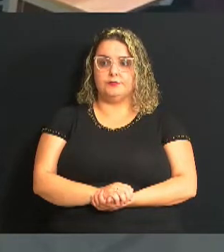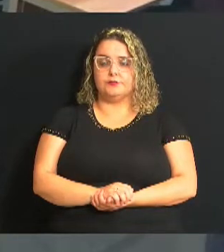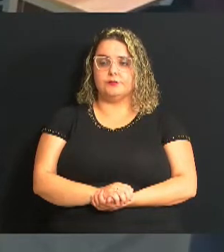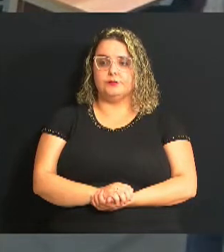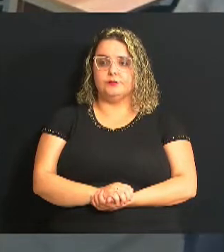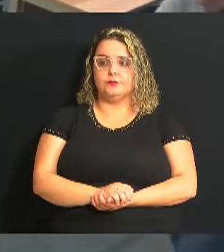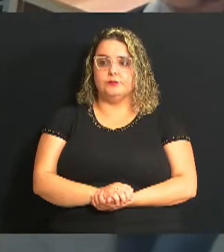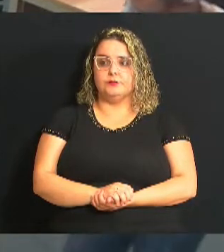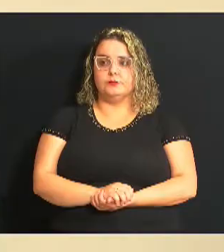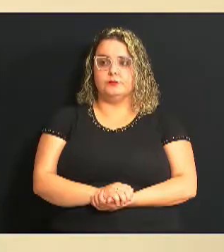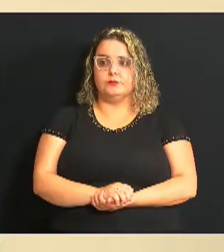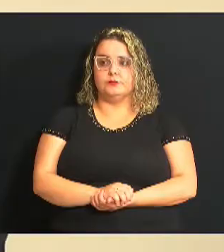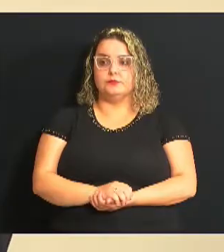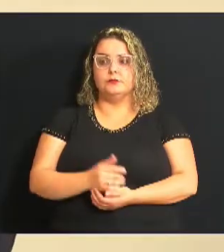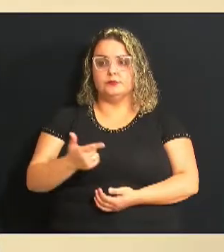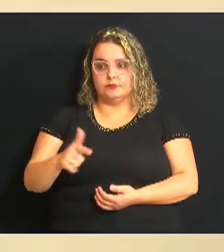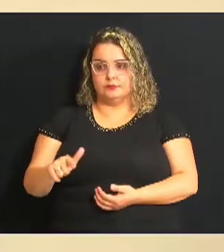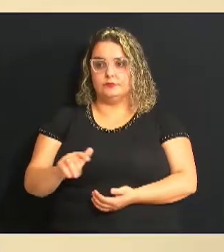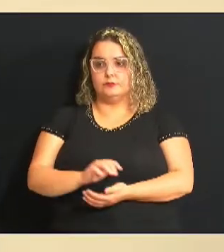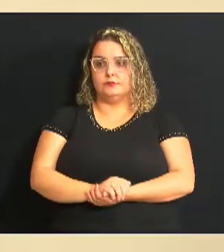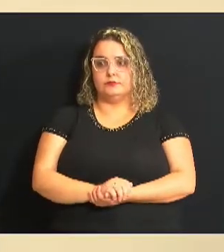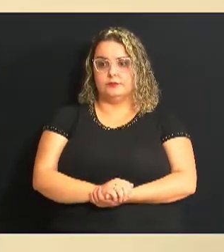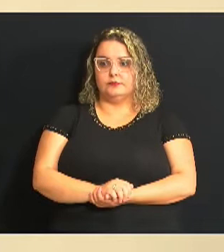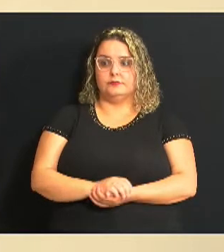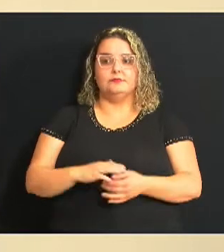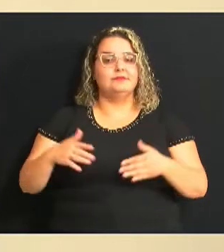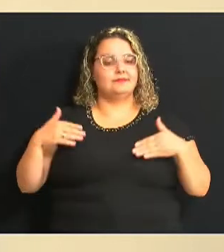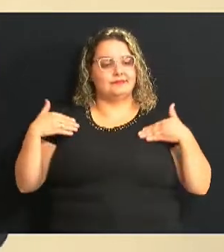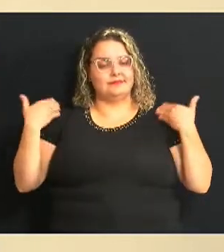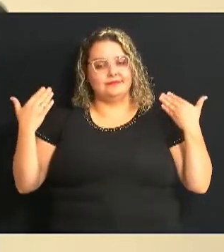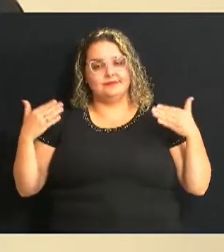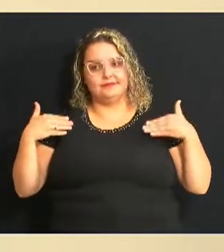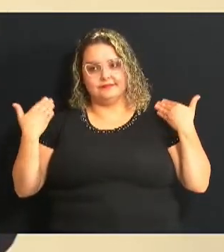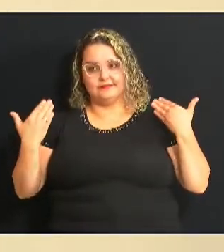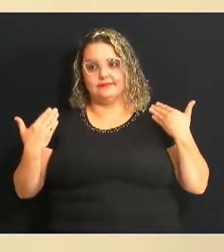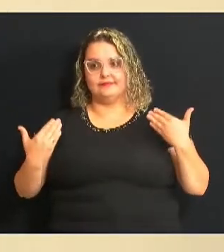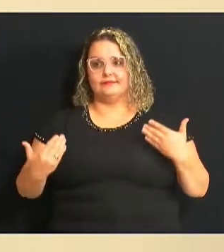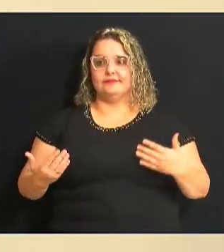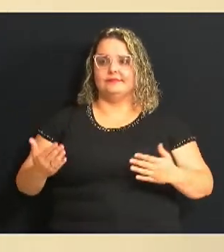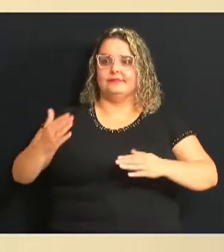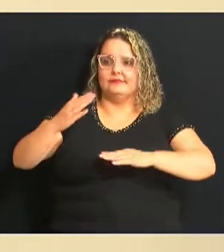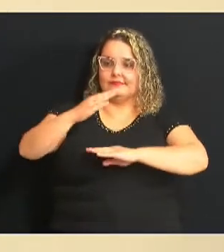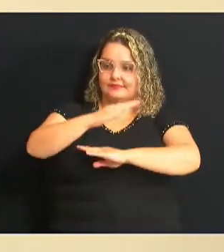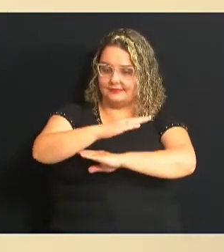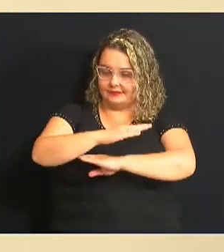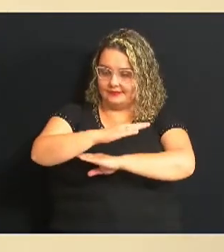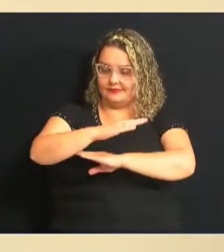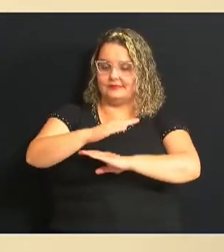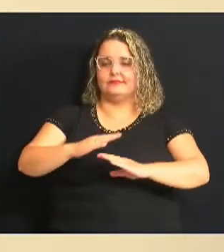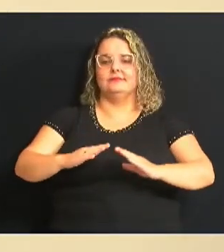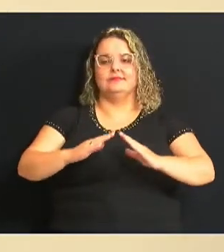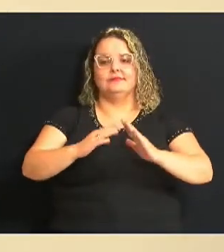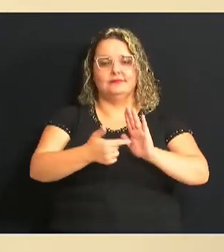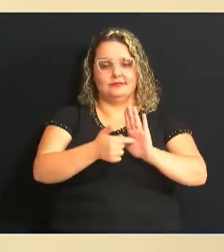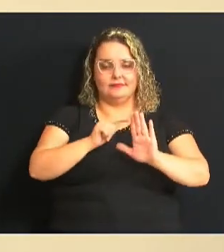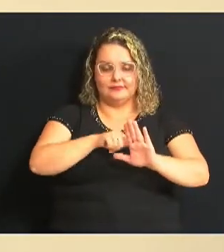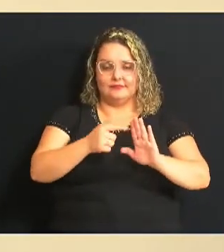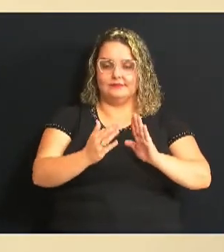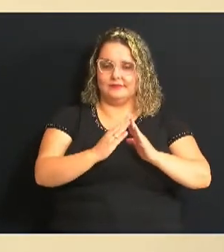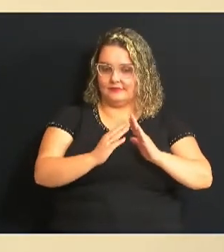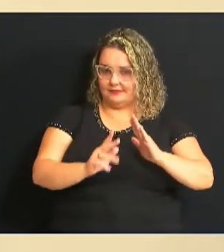Uma vez mais, é com imensa alegria estar aqui na Casa do Povo, que é a Câmara Municipal de